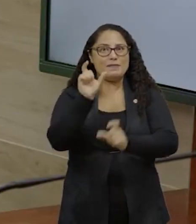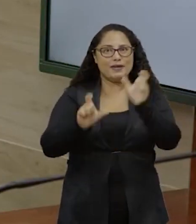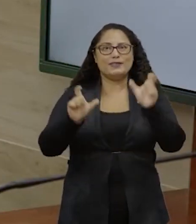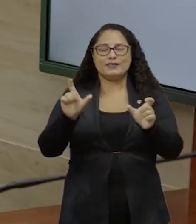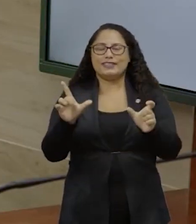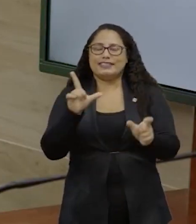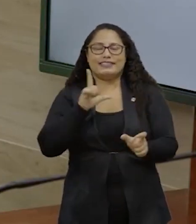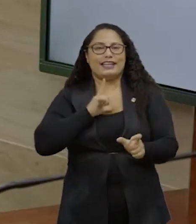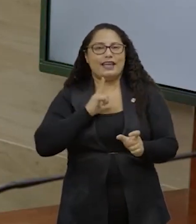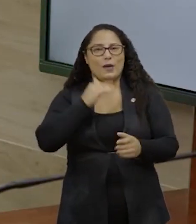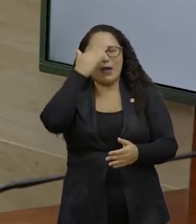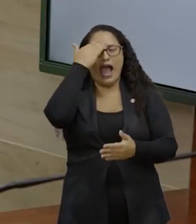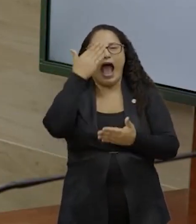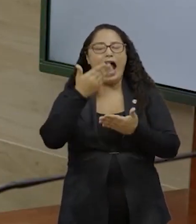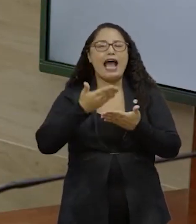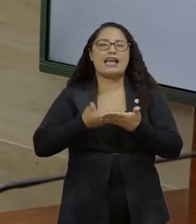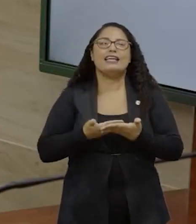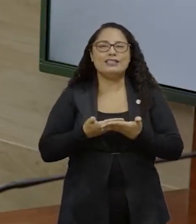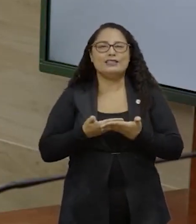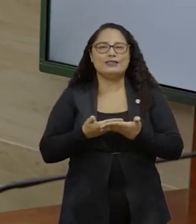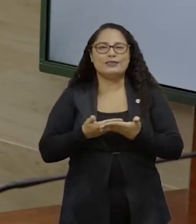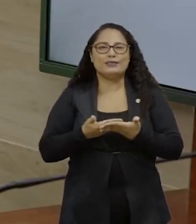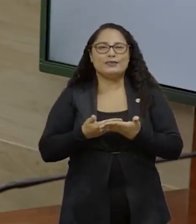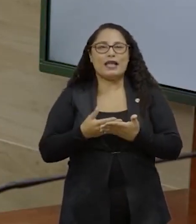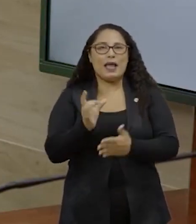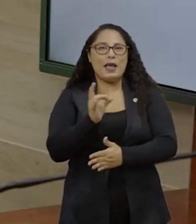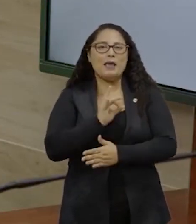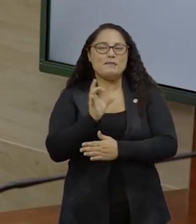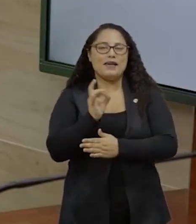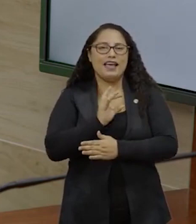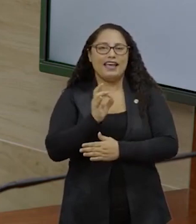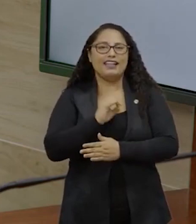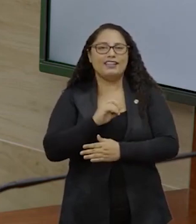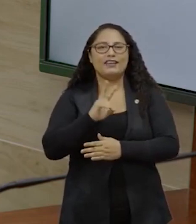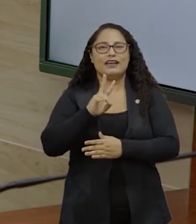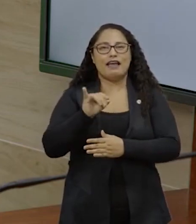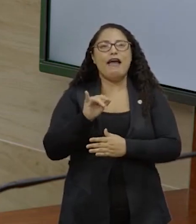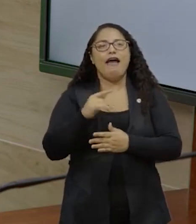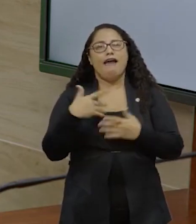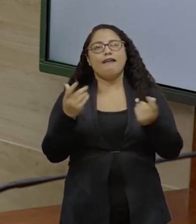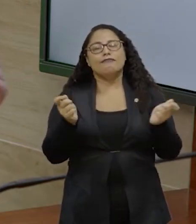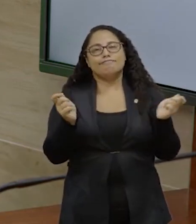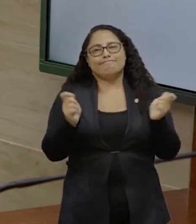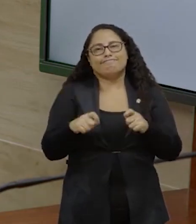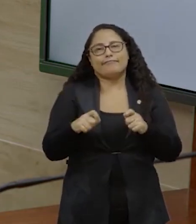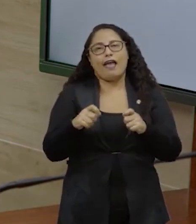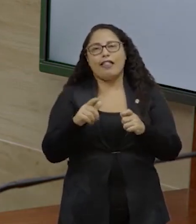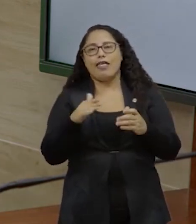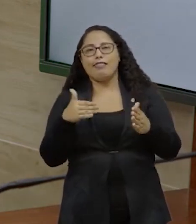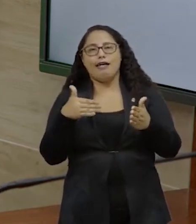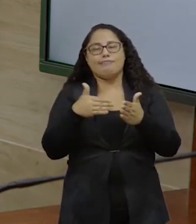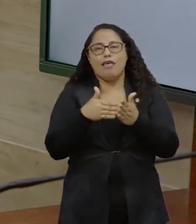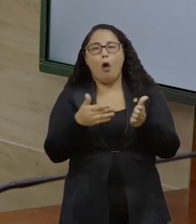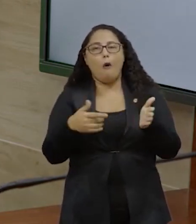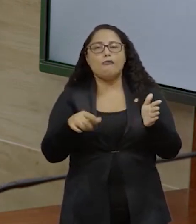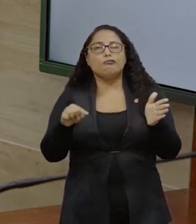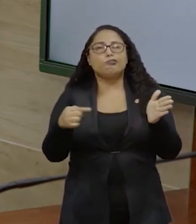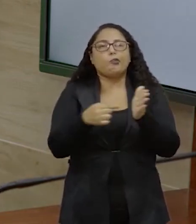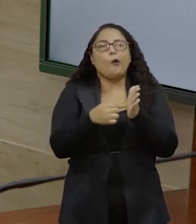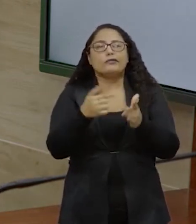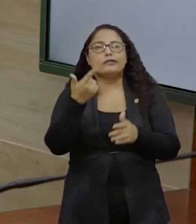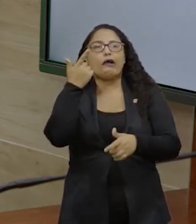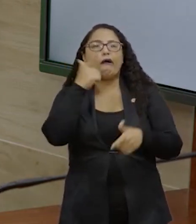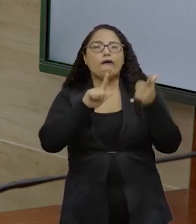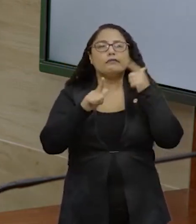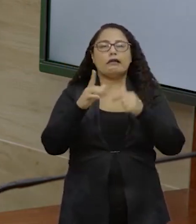pessoas têm. Eu acredito que esse medo ele é plausível, né? Até um certo ponto.